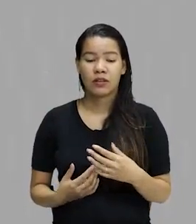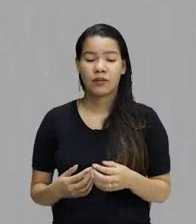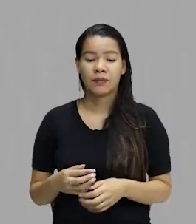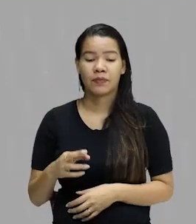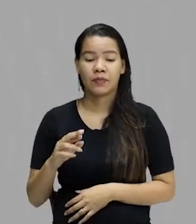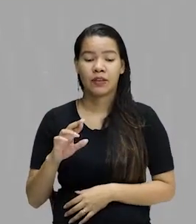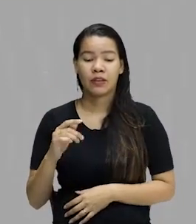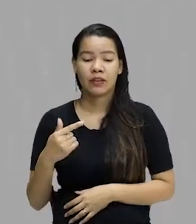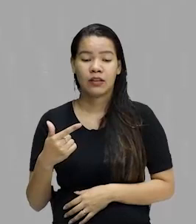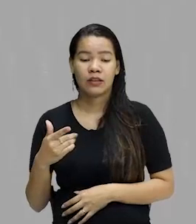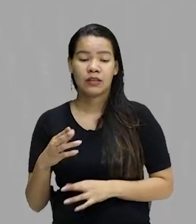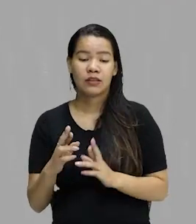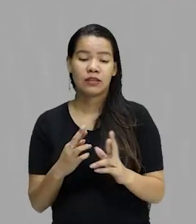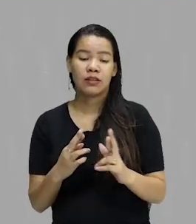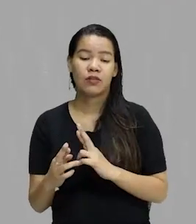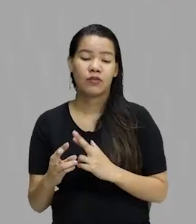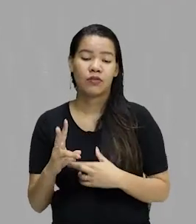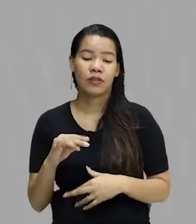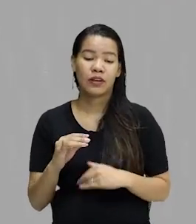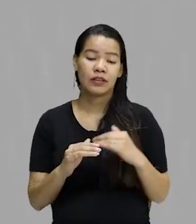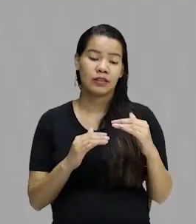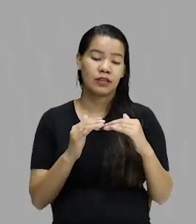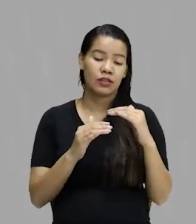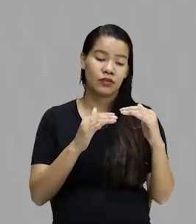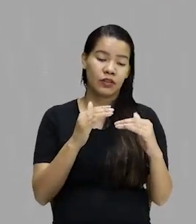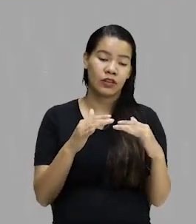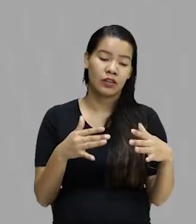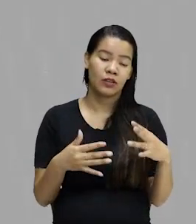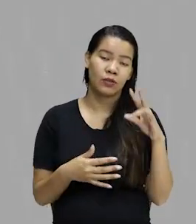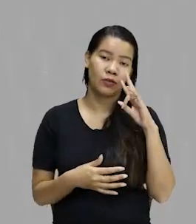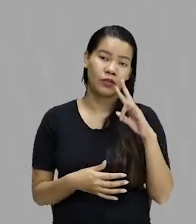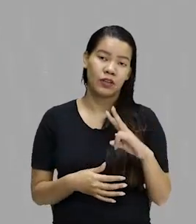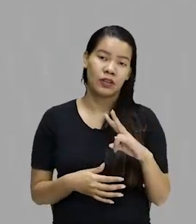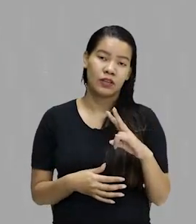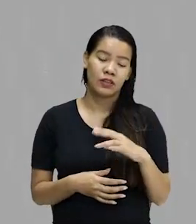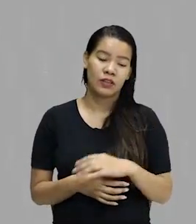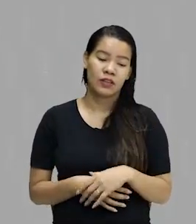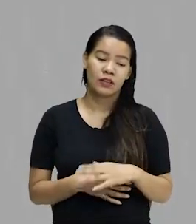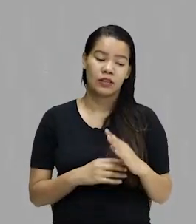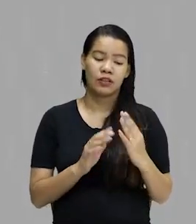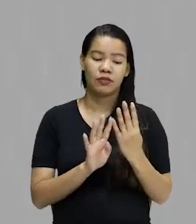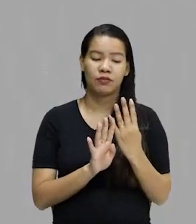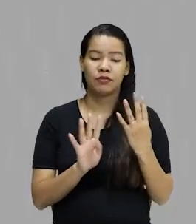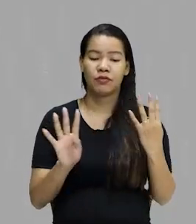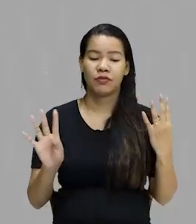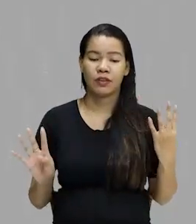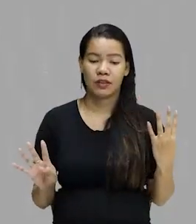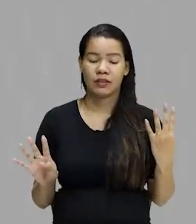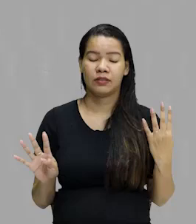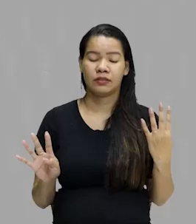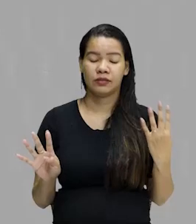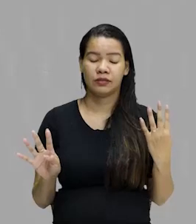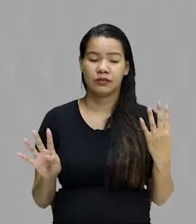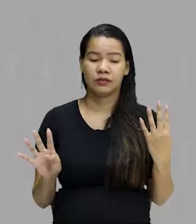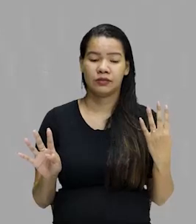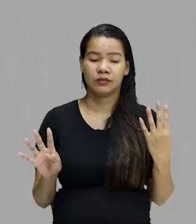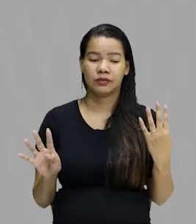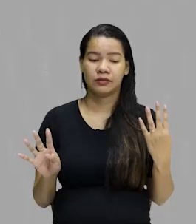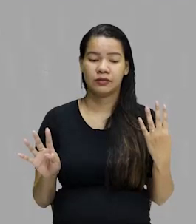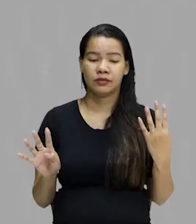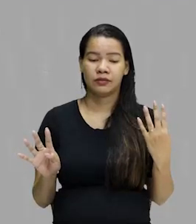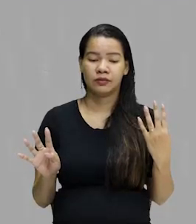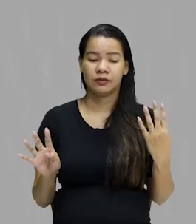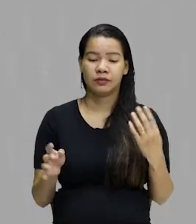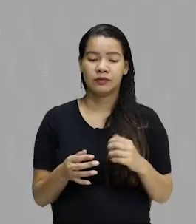ela vai se desenvolver. Então, observando essa fila de reatividade, olha só,